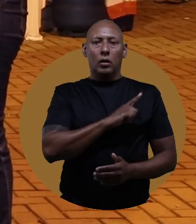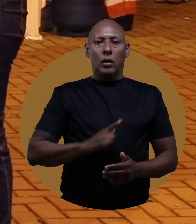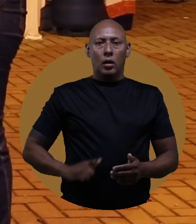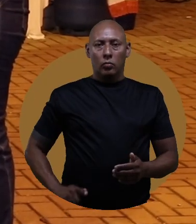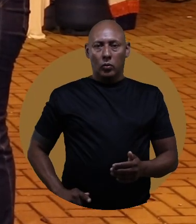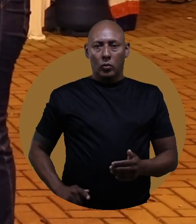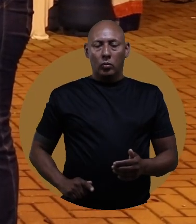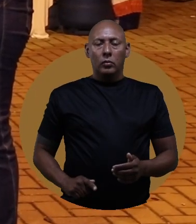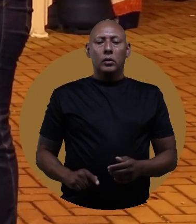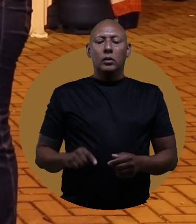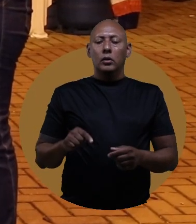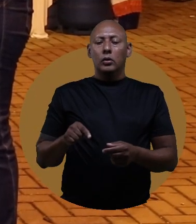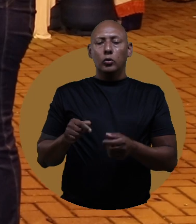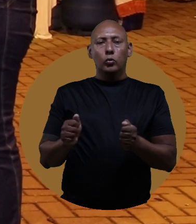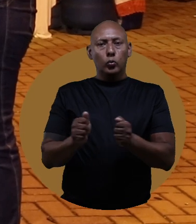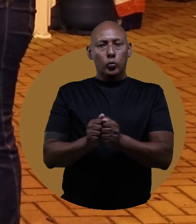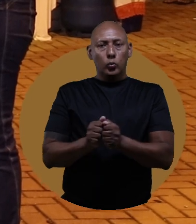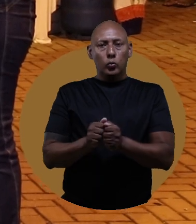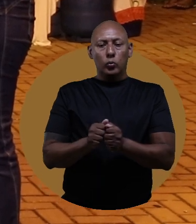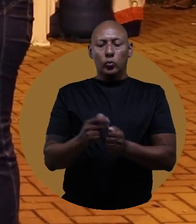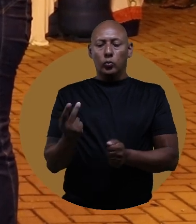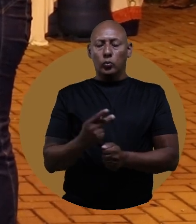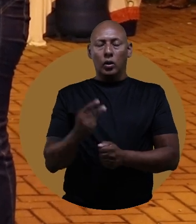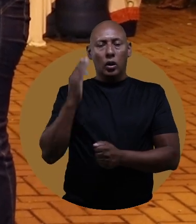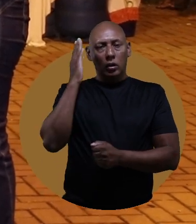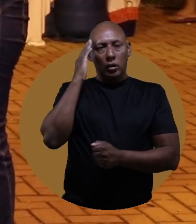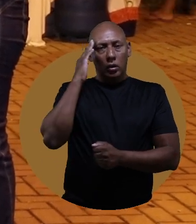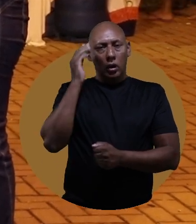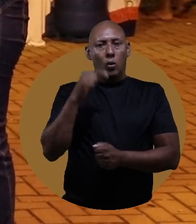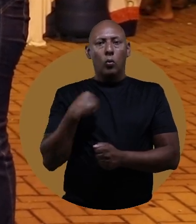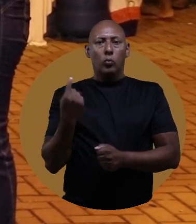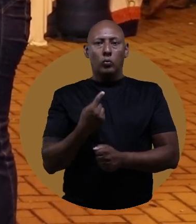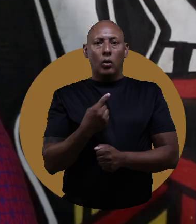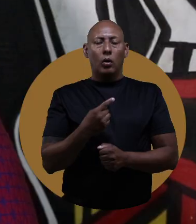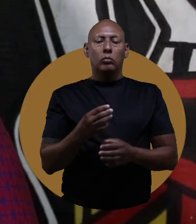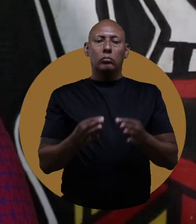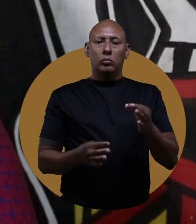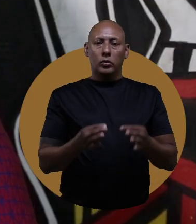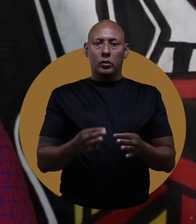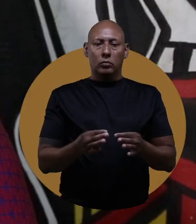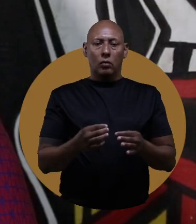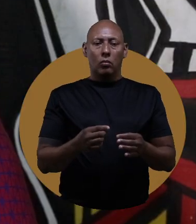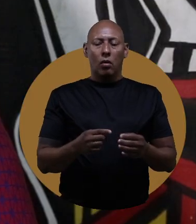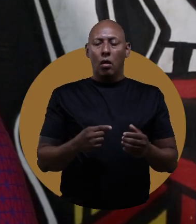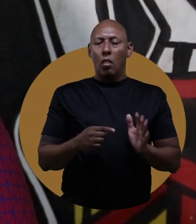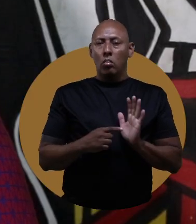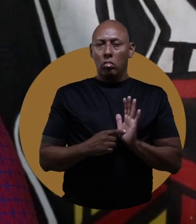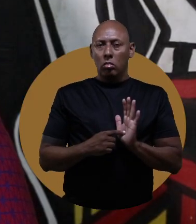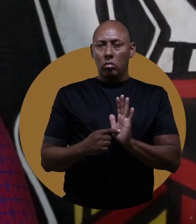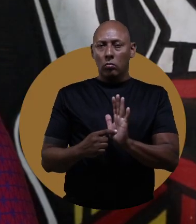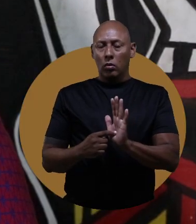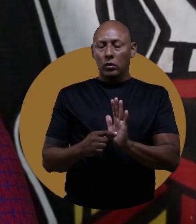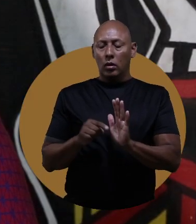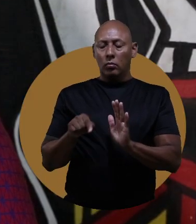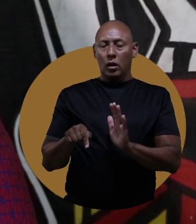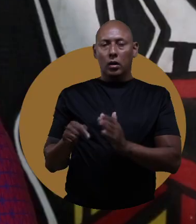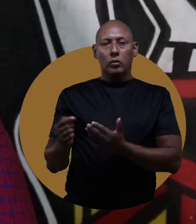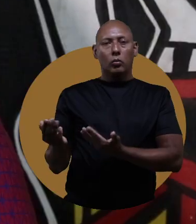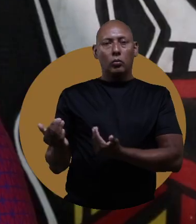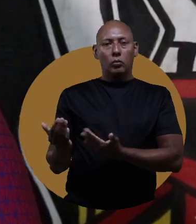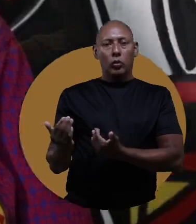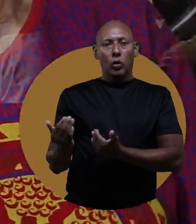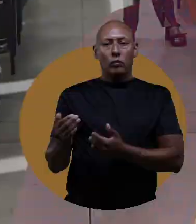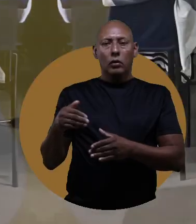eles, descobrir quais são os nossos direitos. Nós resolvemos propor em